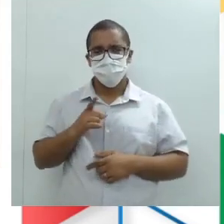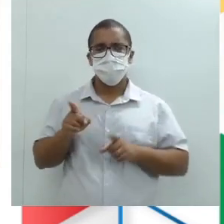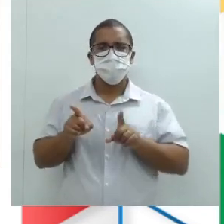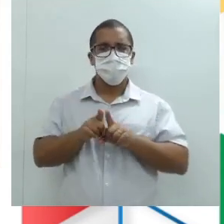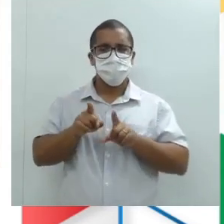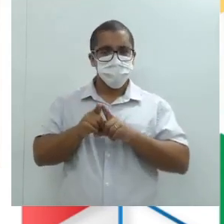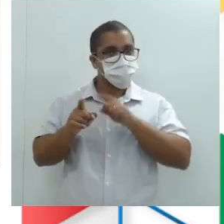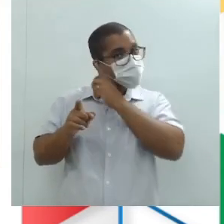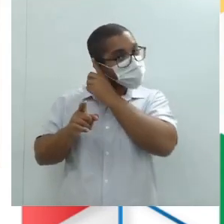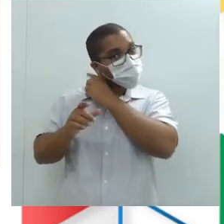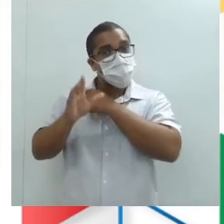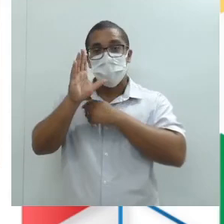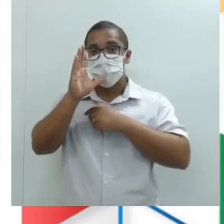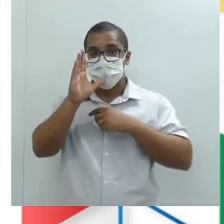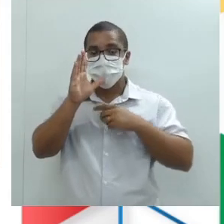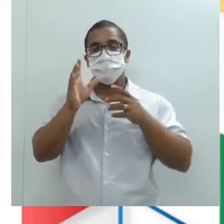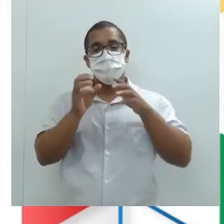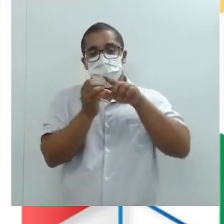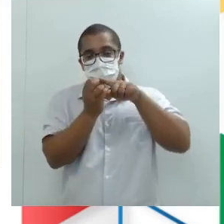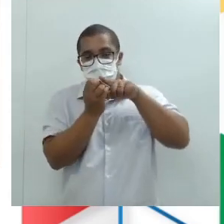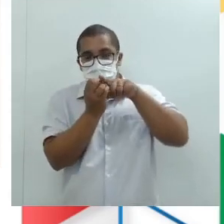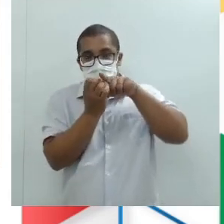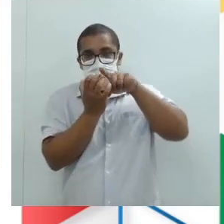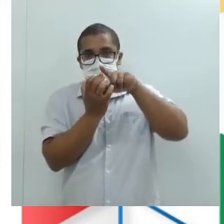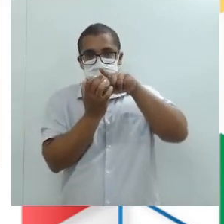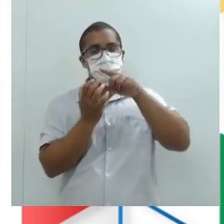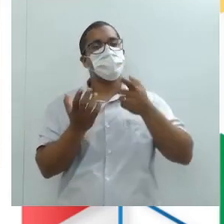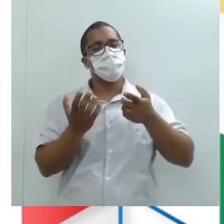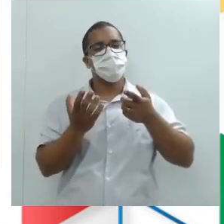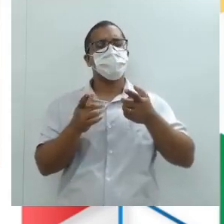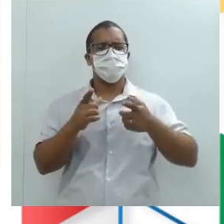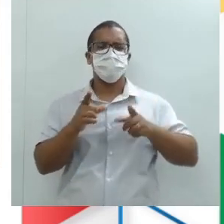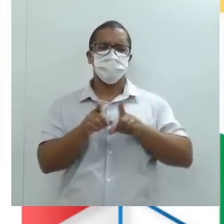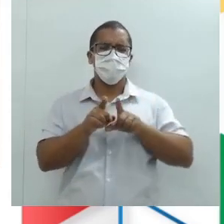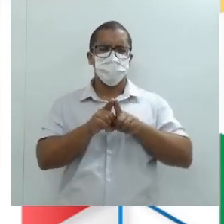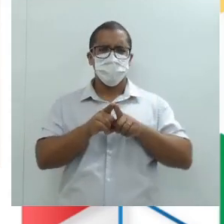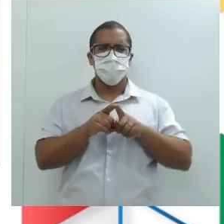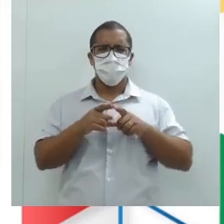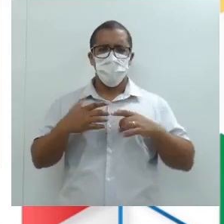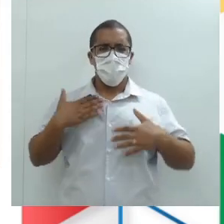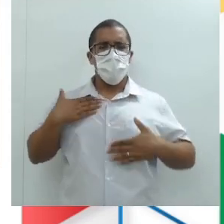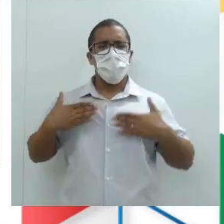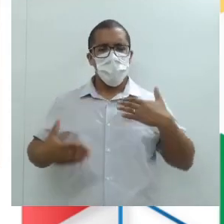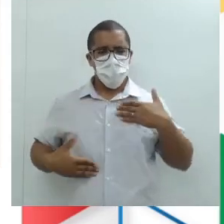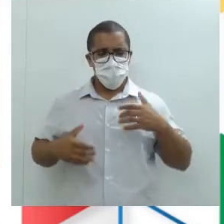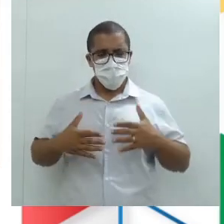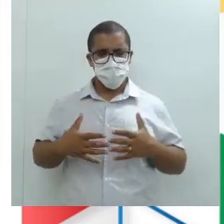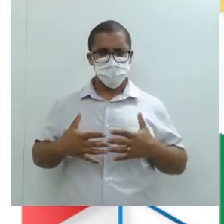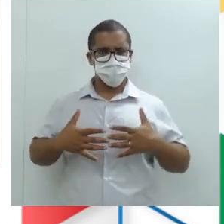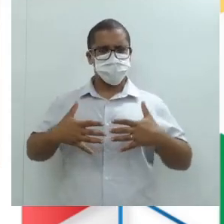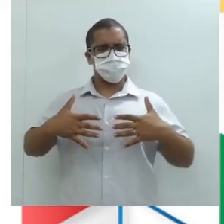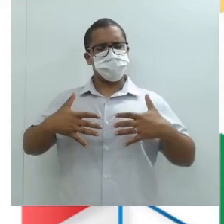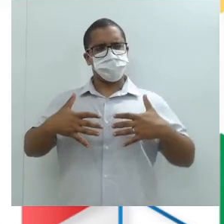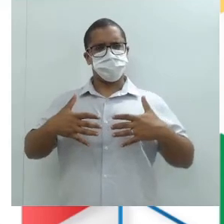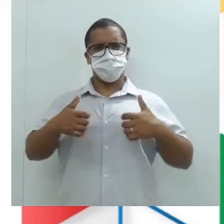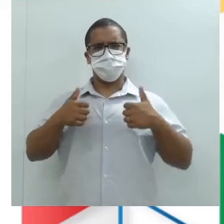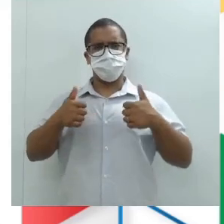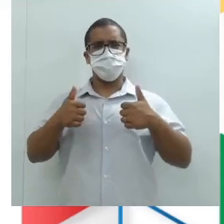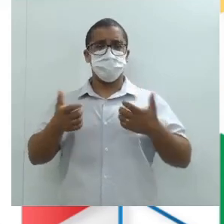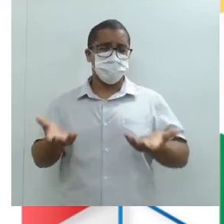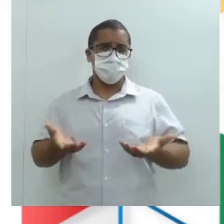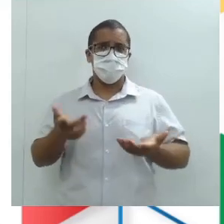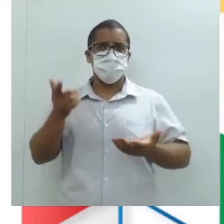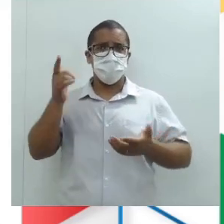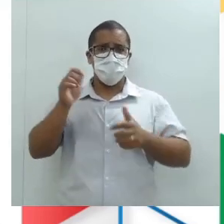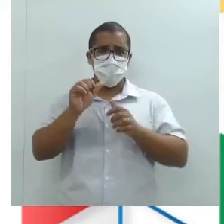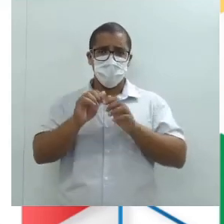aumento do pênis e dos testículos, e o corpo inteiro, né, também vai aumentar a estrutura ali